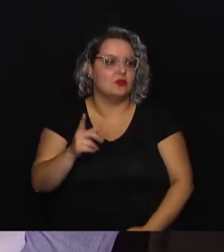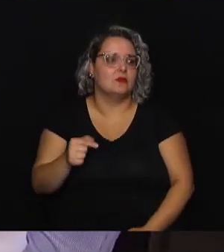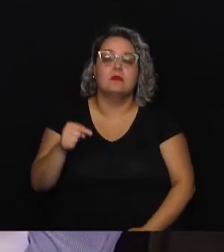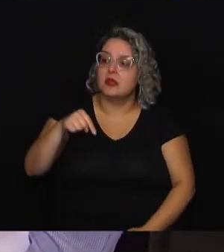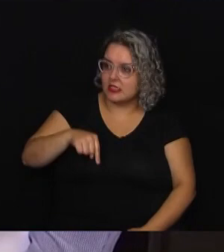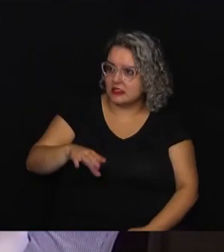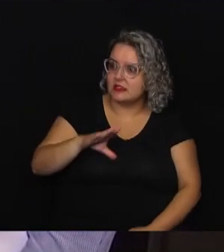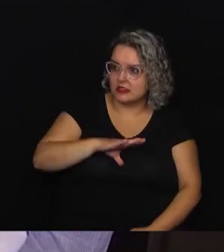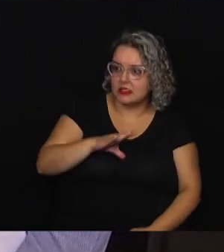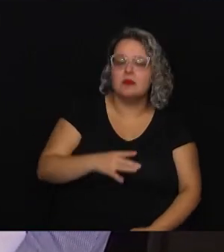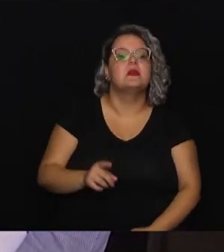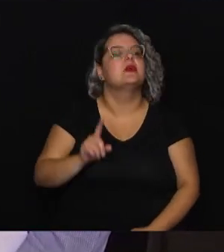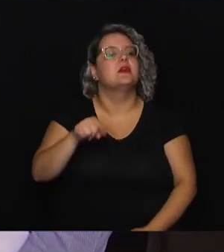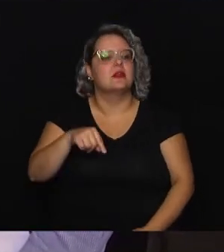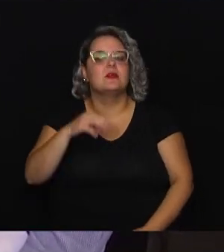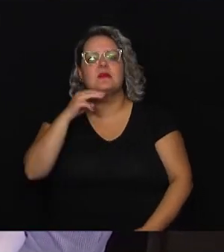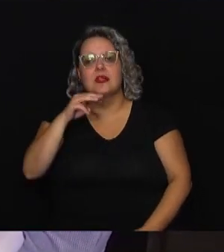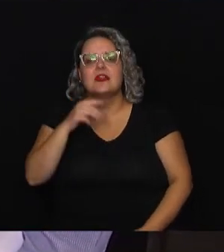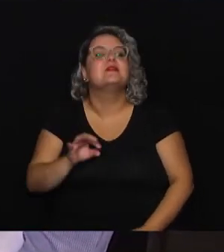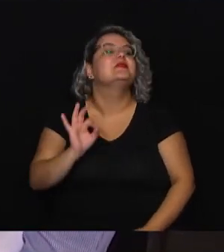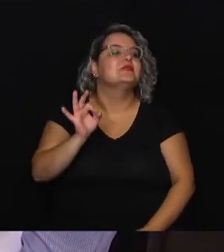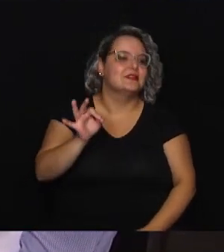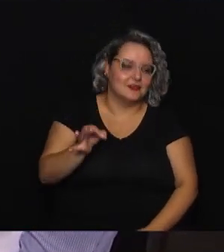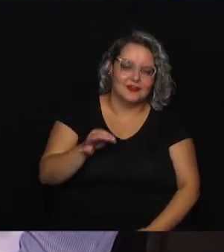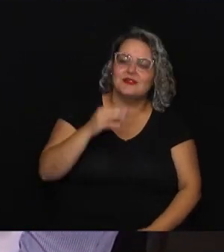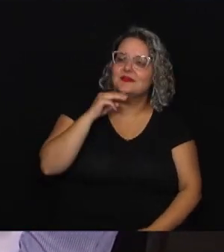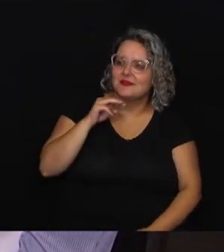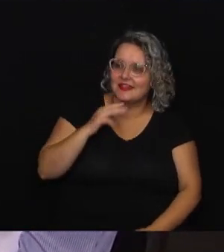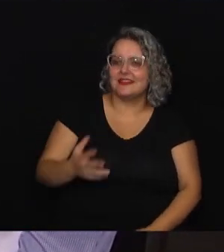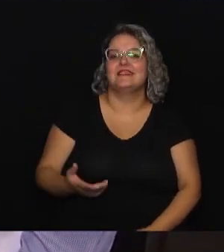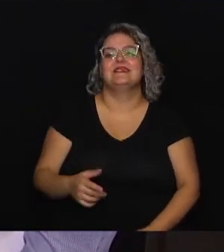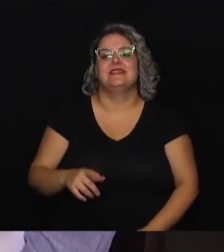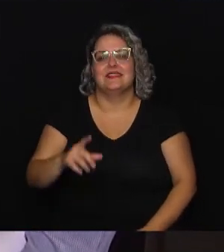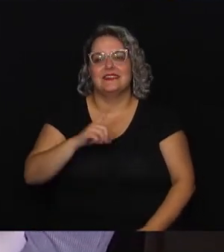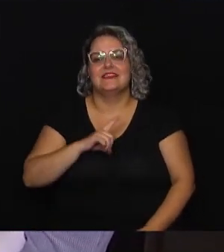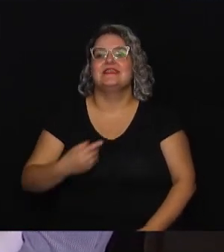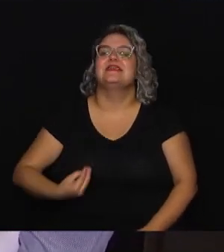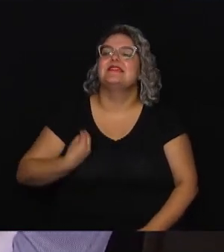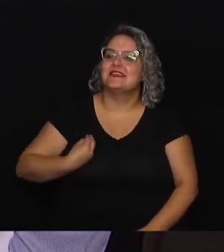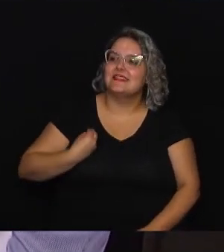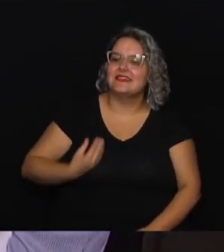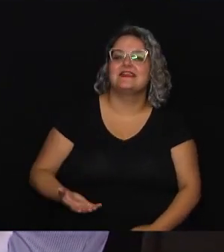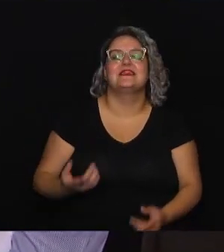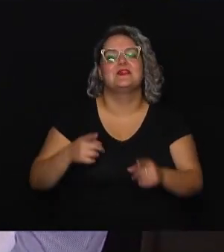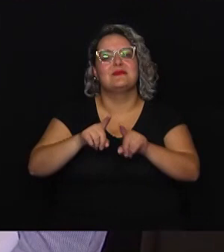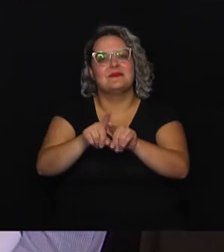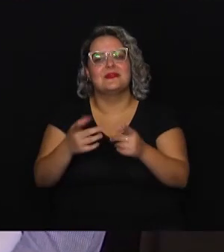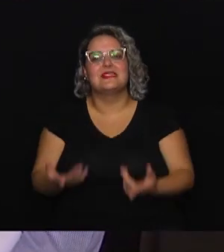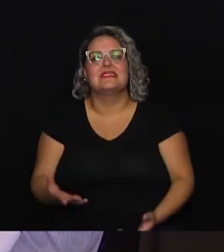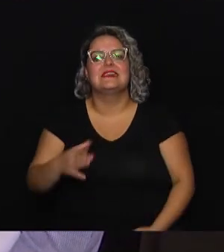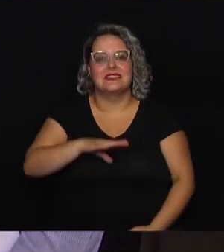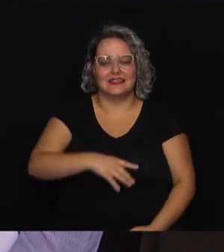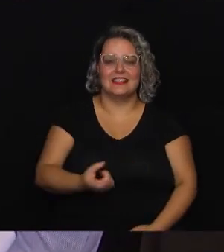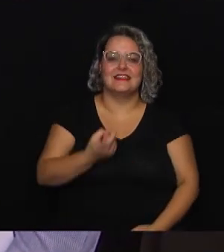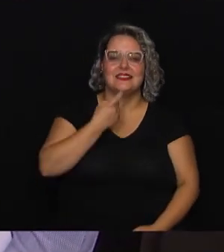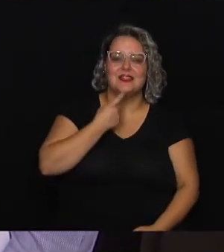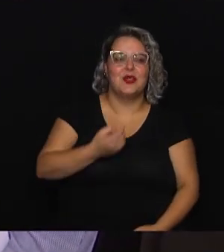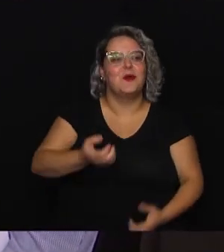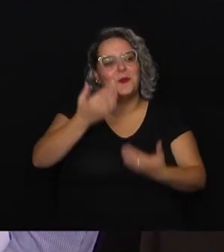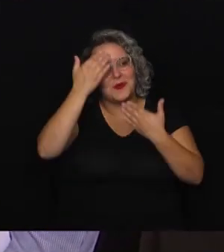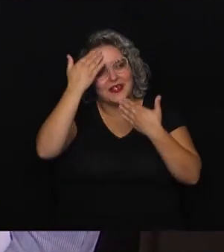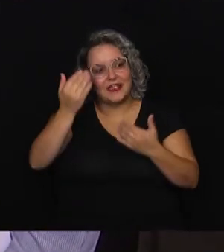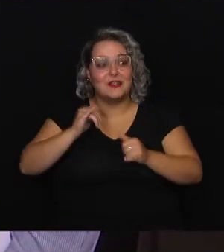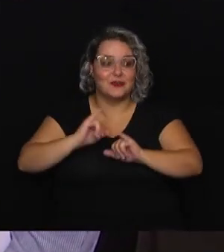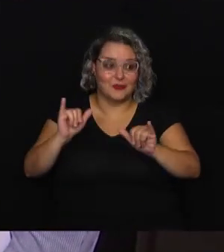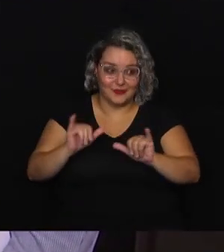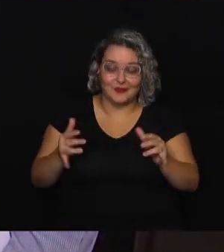é em março. Isso, em março. Então, estaremos presentes lá, prestigiando essa grande parceria para a cidade de Campinas. Boa, obrigado. Algum recado